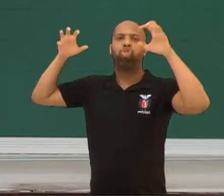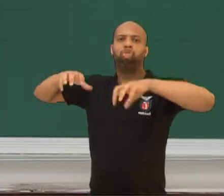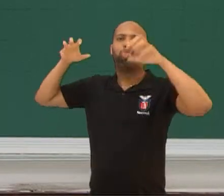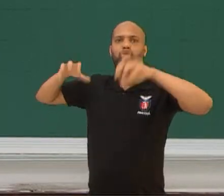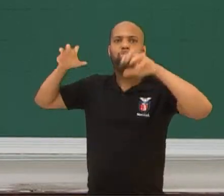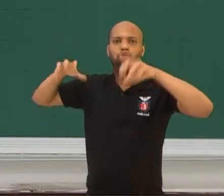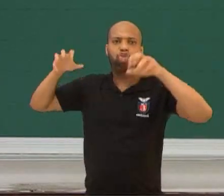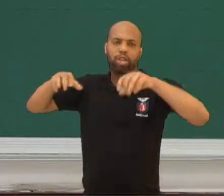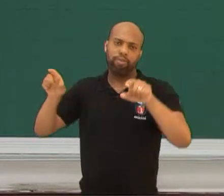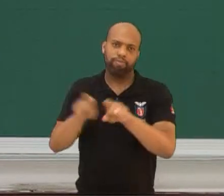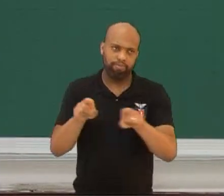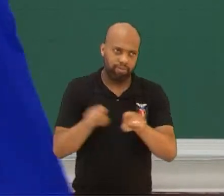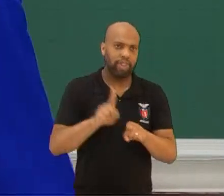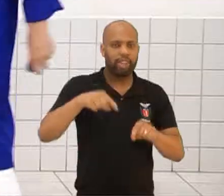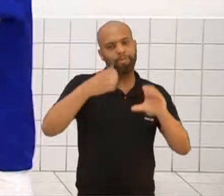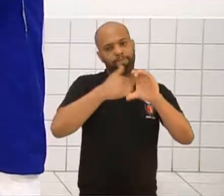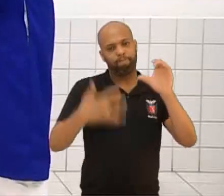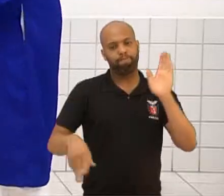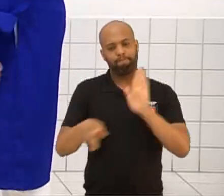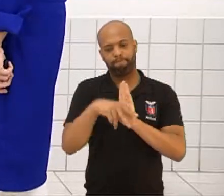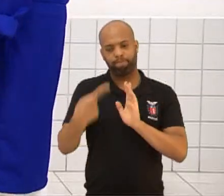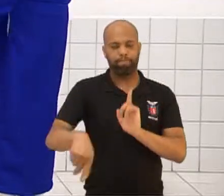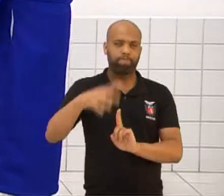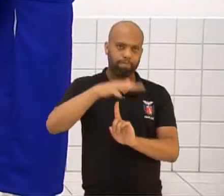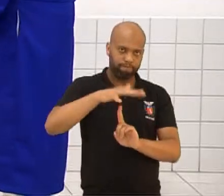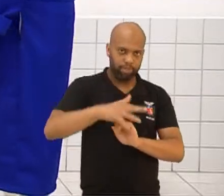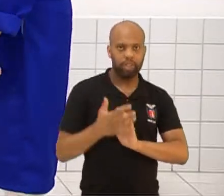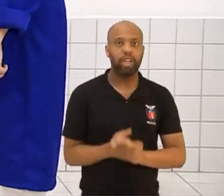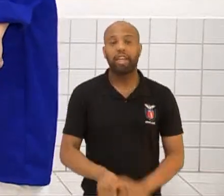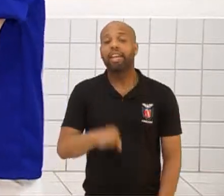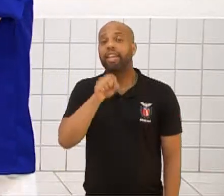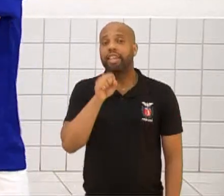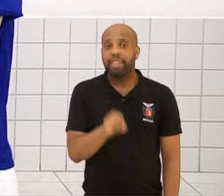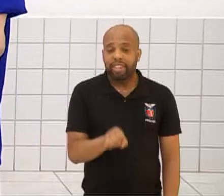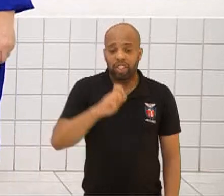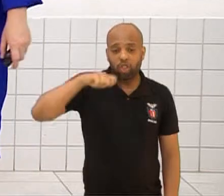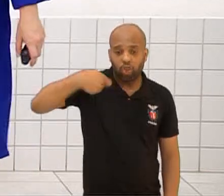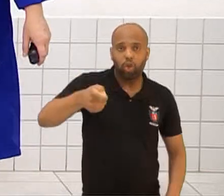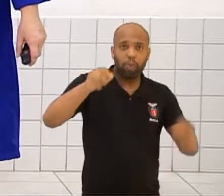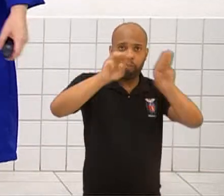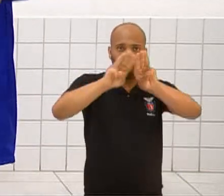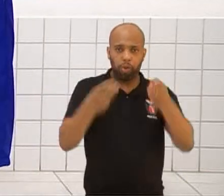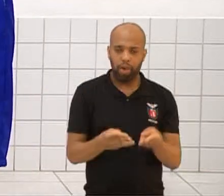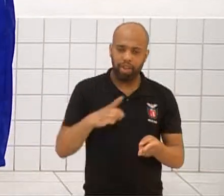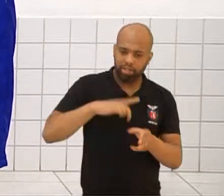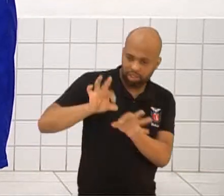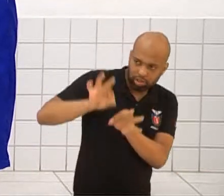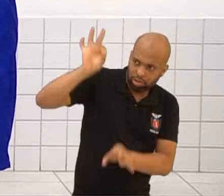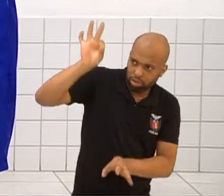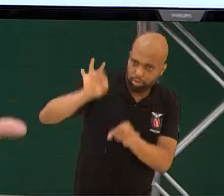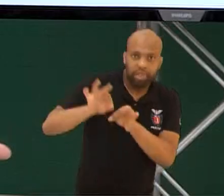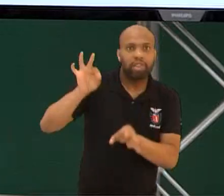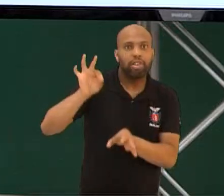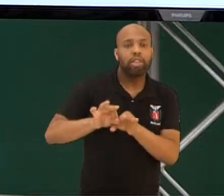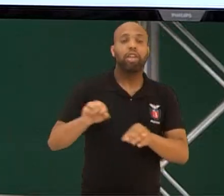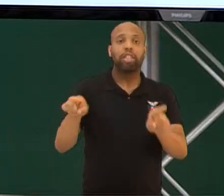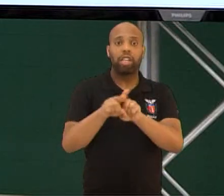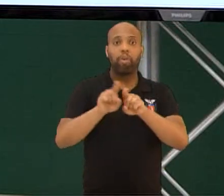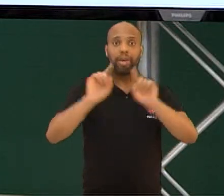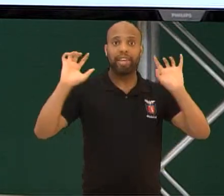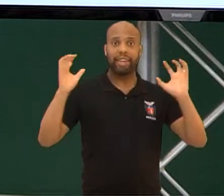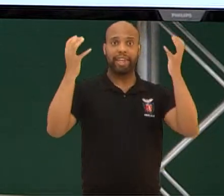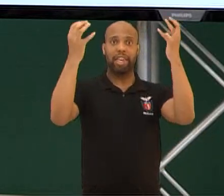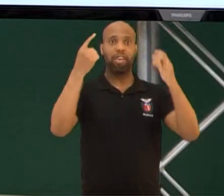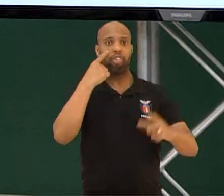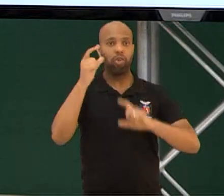chuva volumosa. Isso é bem característico. E é importante, quando a gente pega e sobrepõe ali a questão do mapa de altimetria, mapa de relevo, com o mapa de clima, nós